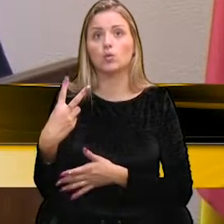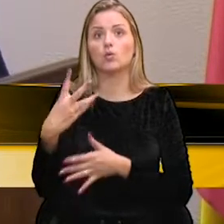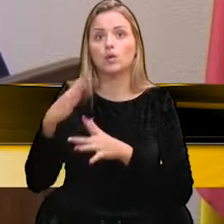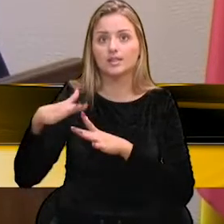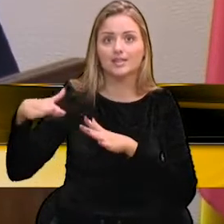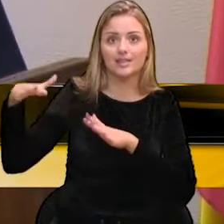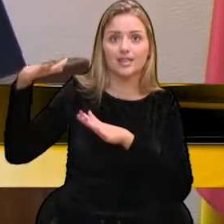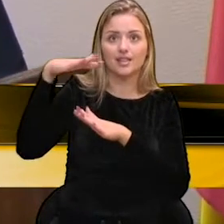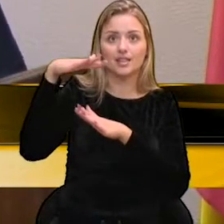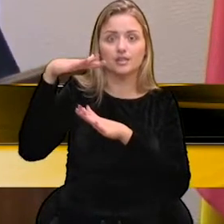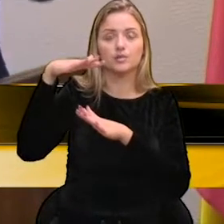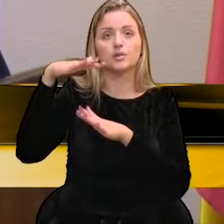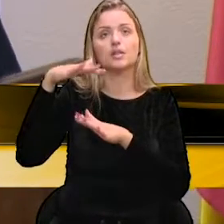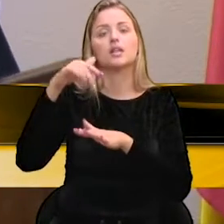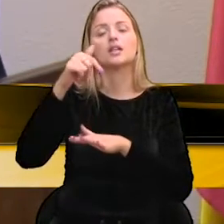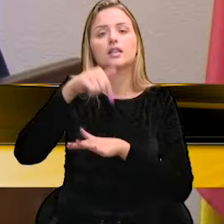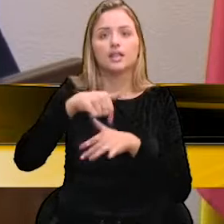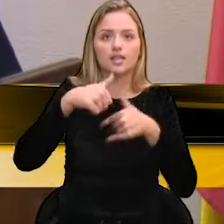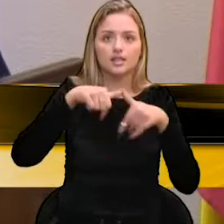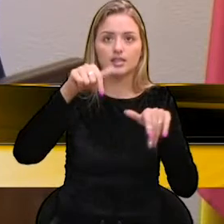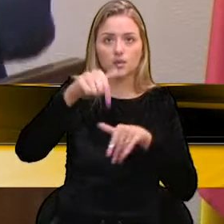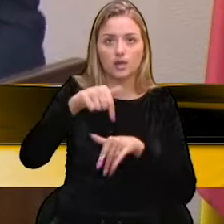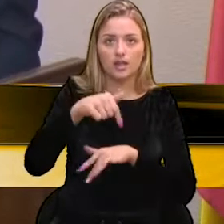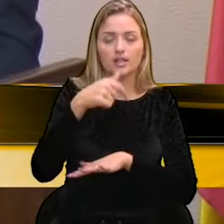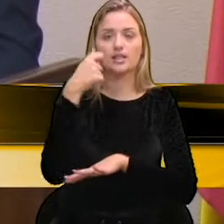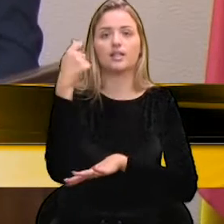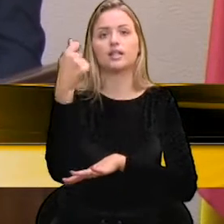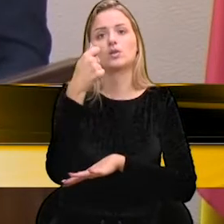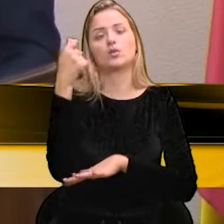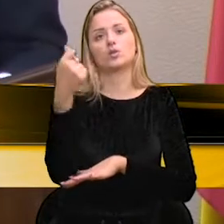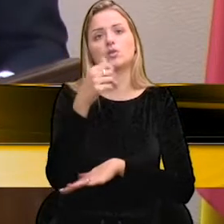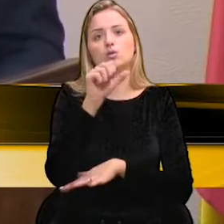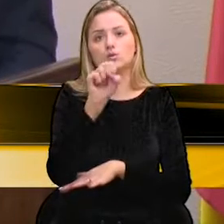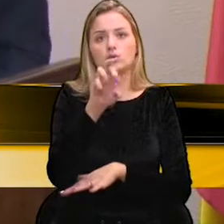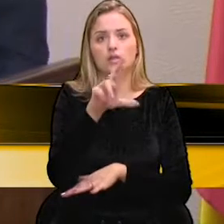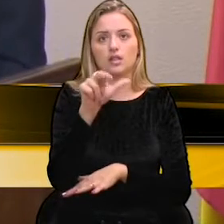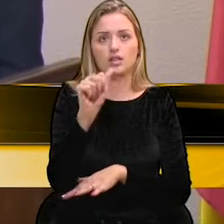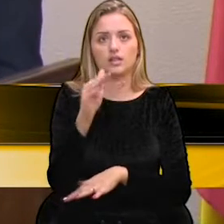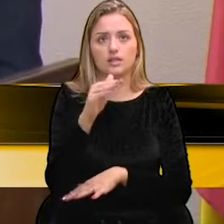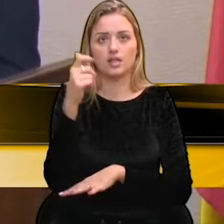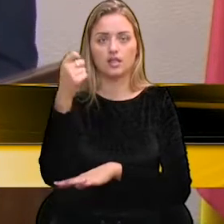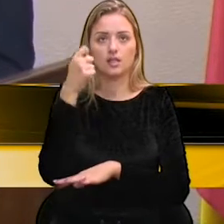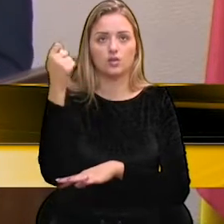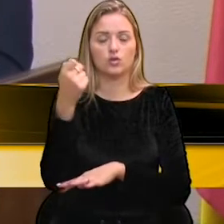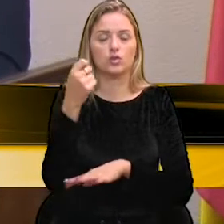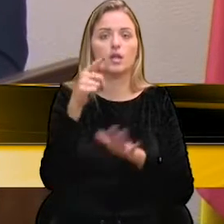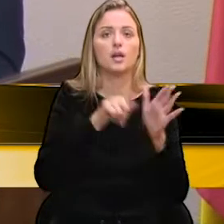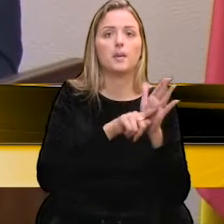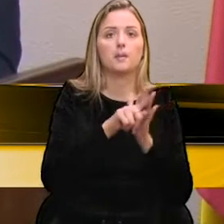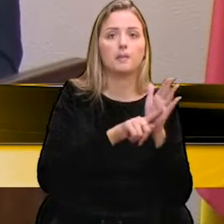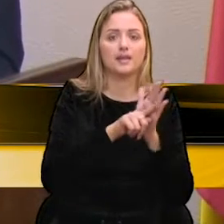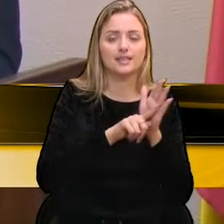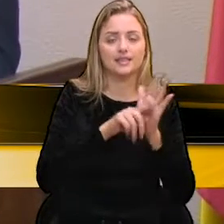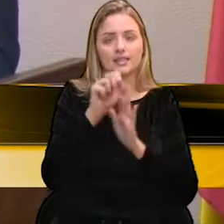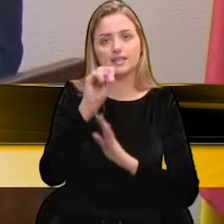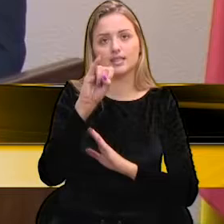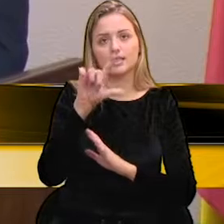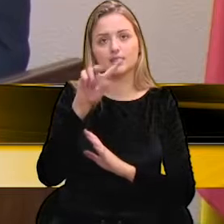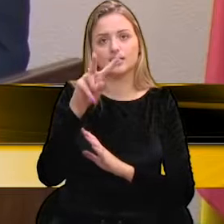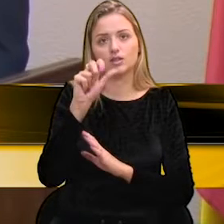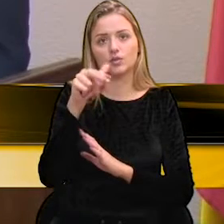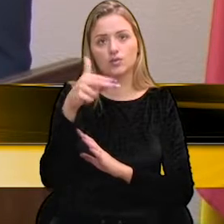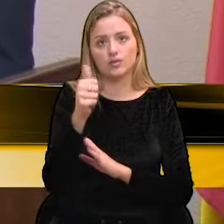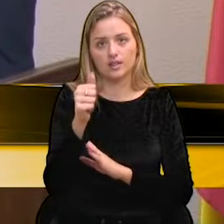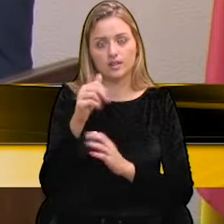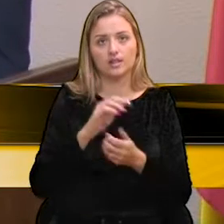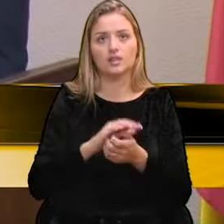e estão localizadas na Serra Gaúcha. Levantamento da coluna Caixa Forte da jornalista Silvana Toaça. Dentre